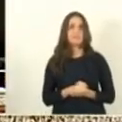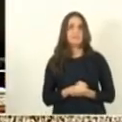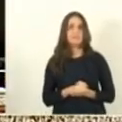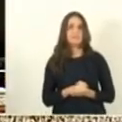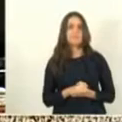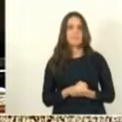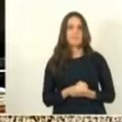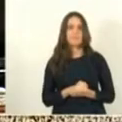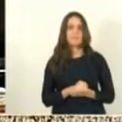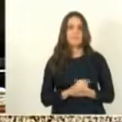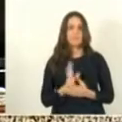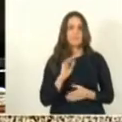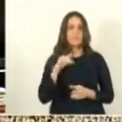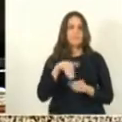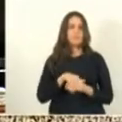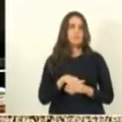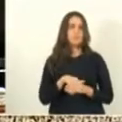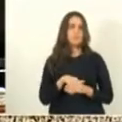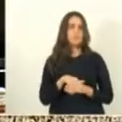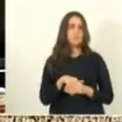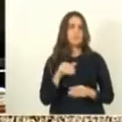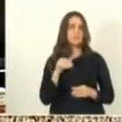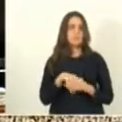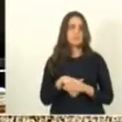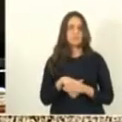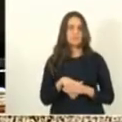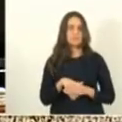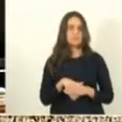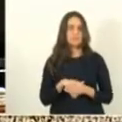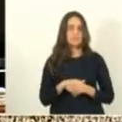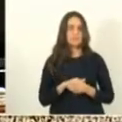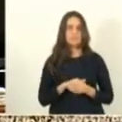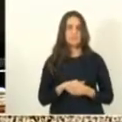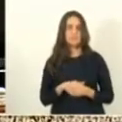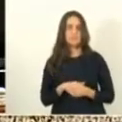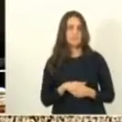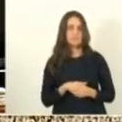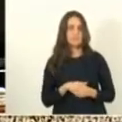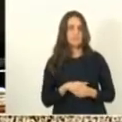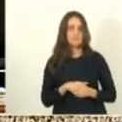Votando, já votou? Não, não, ainda não.